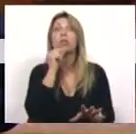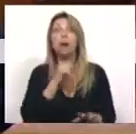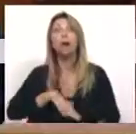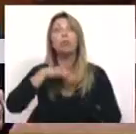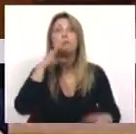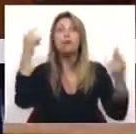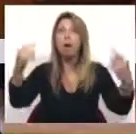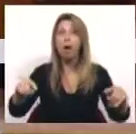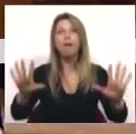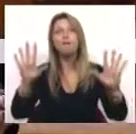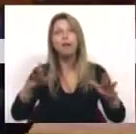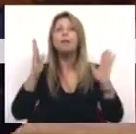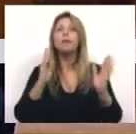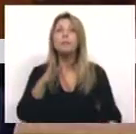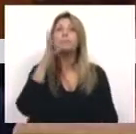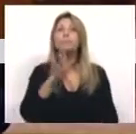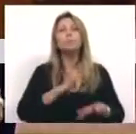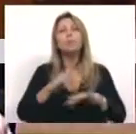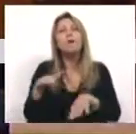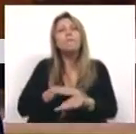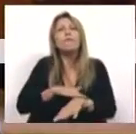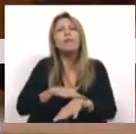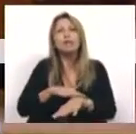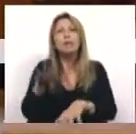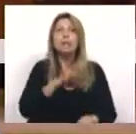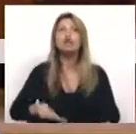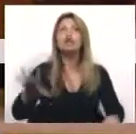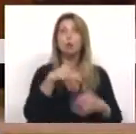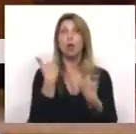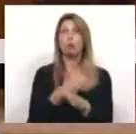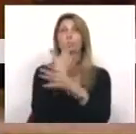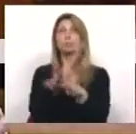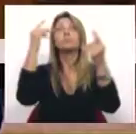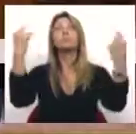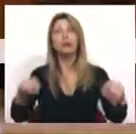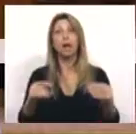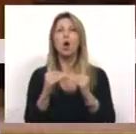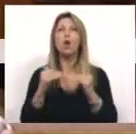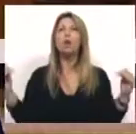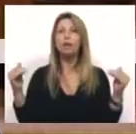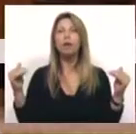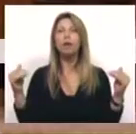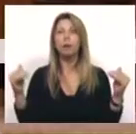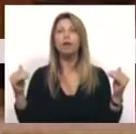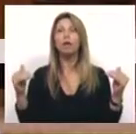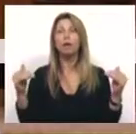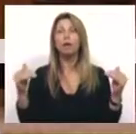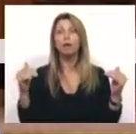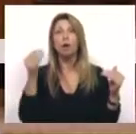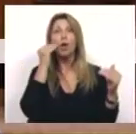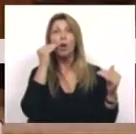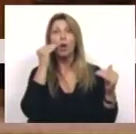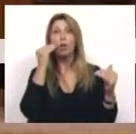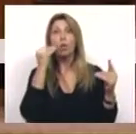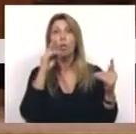importa também fazer referência à fragilidade que as zonas ardidas adquirem ao nível da reação a fenómenos